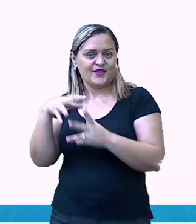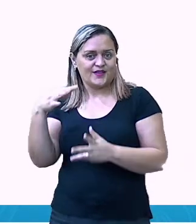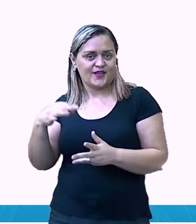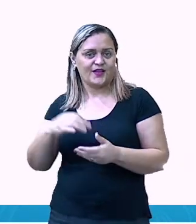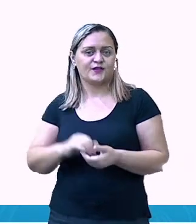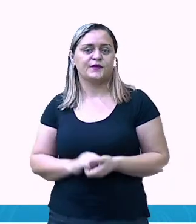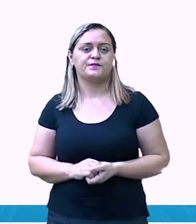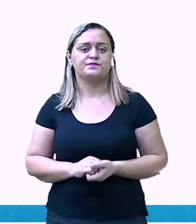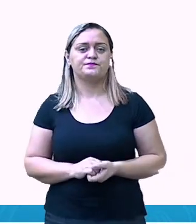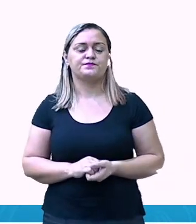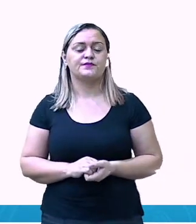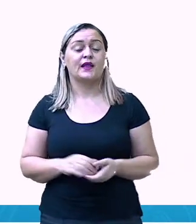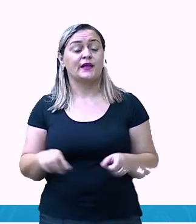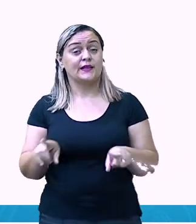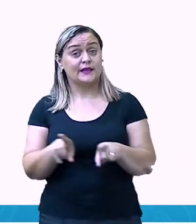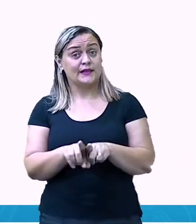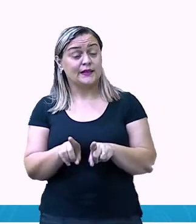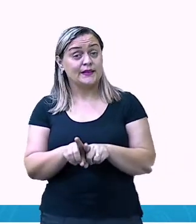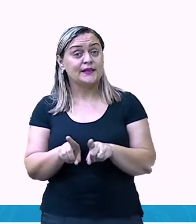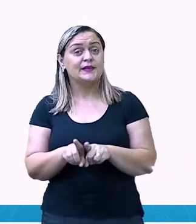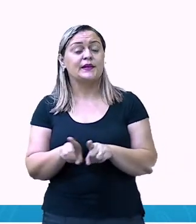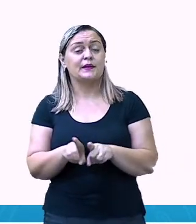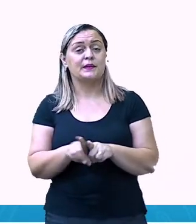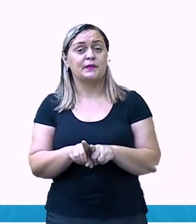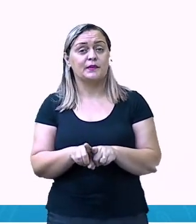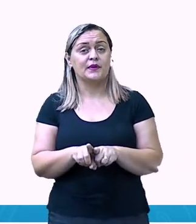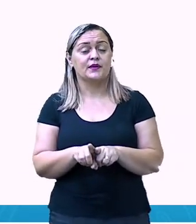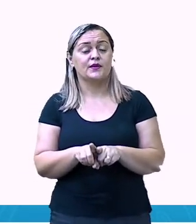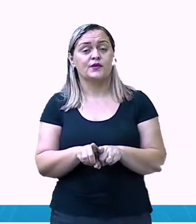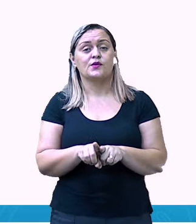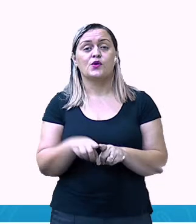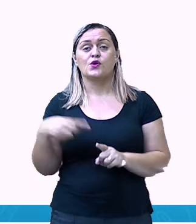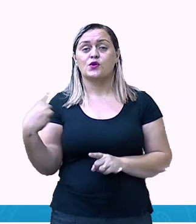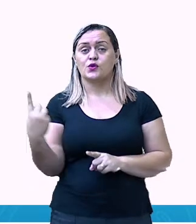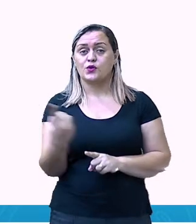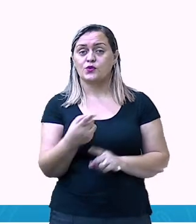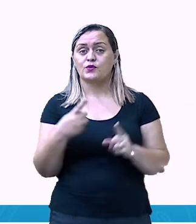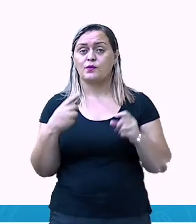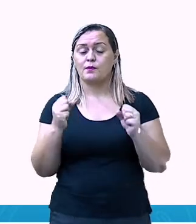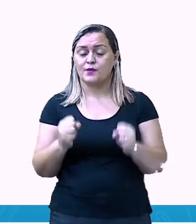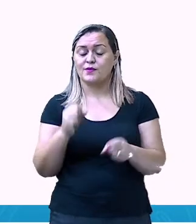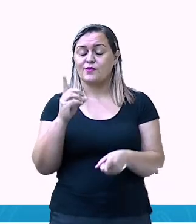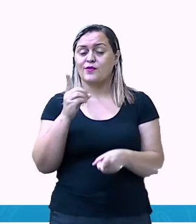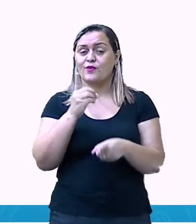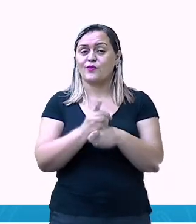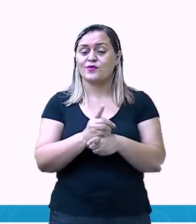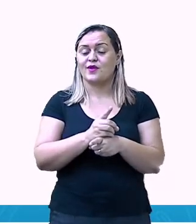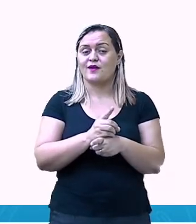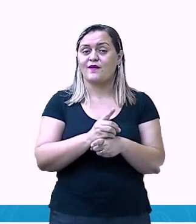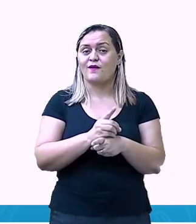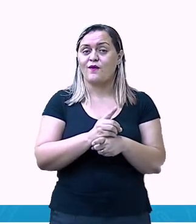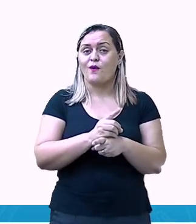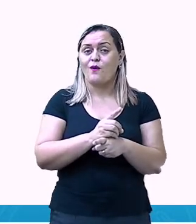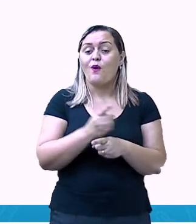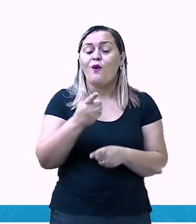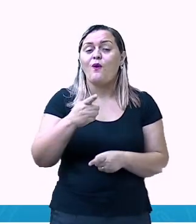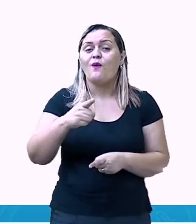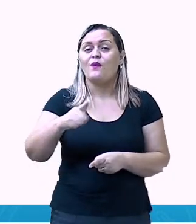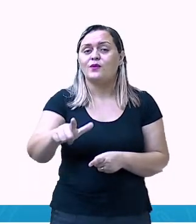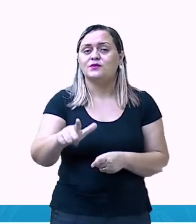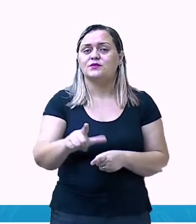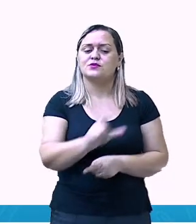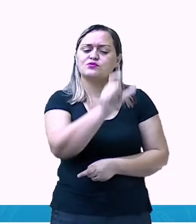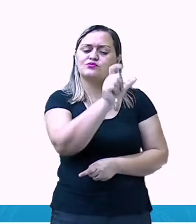consoantes. Olha só, aí vão surgir algumas outras sílabas diferentes. E aí você precisa prestar muita atenção. Por